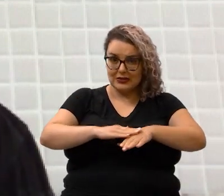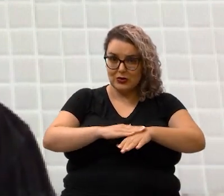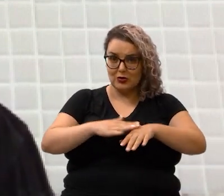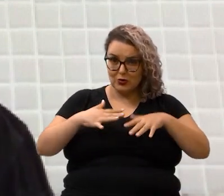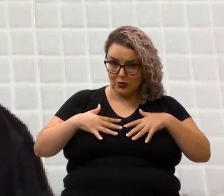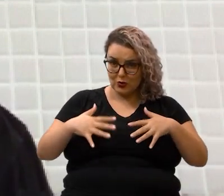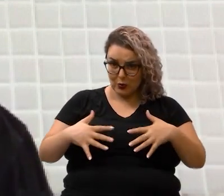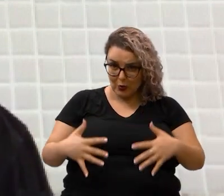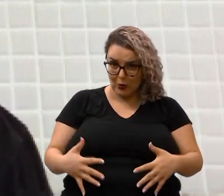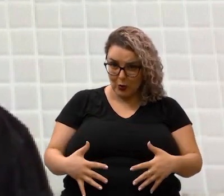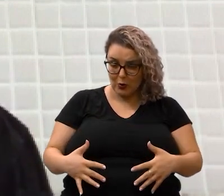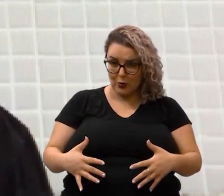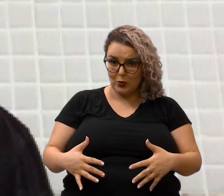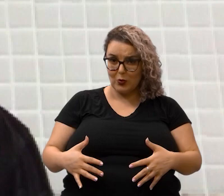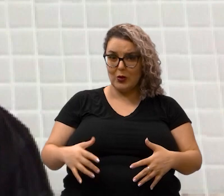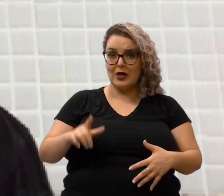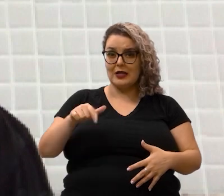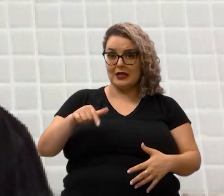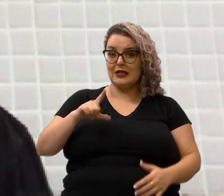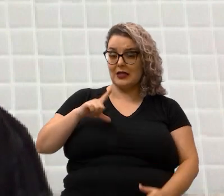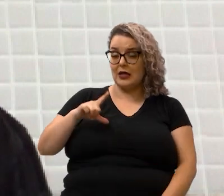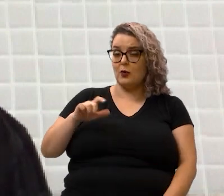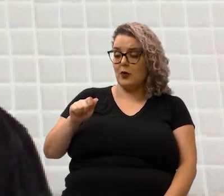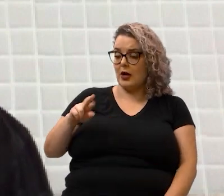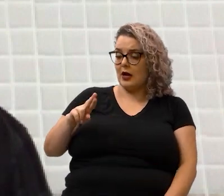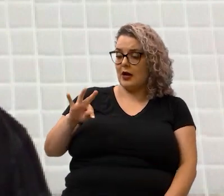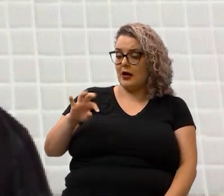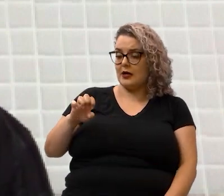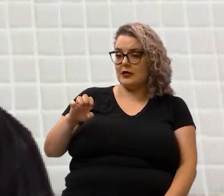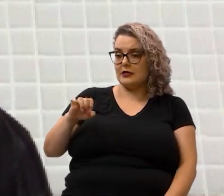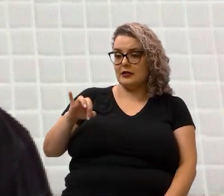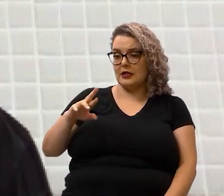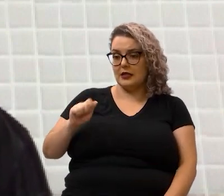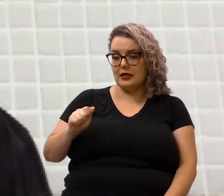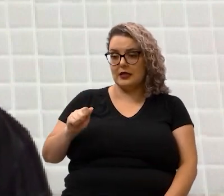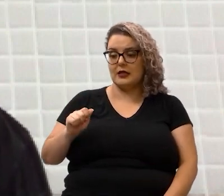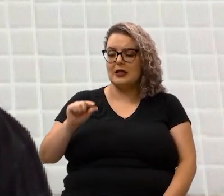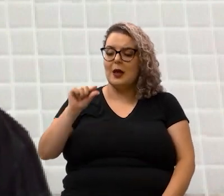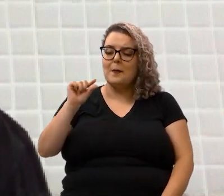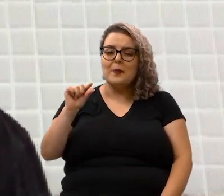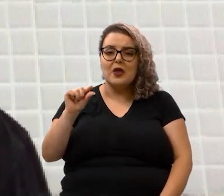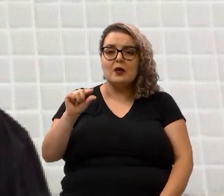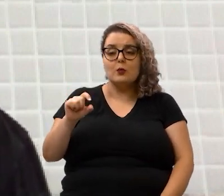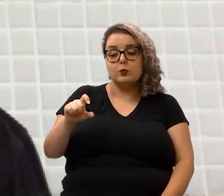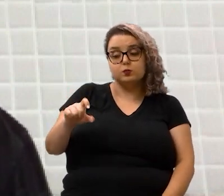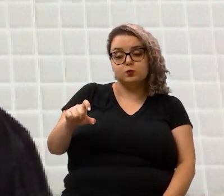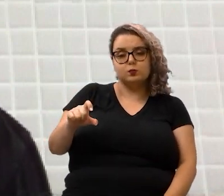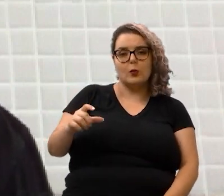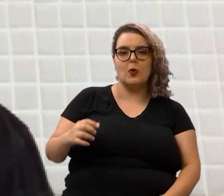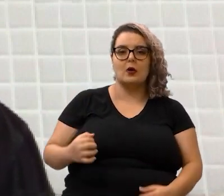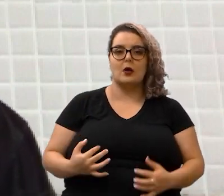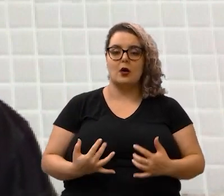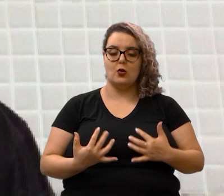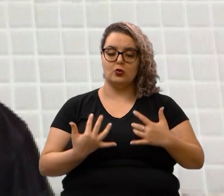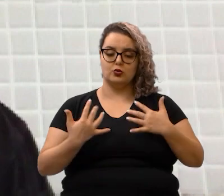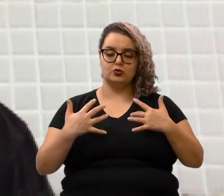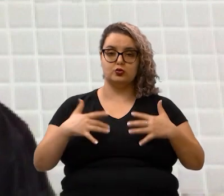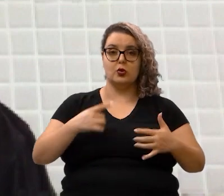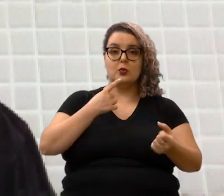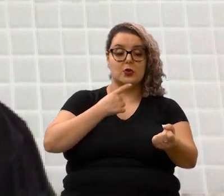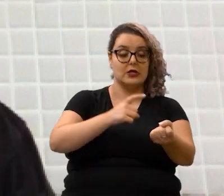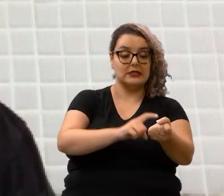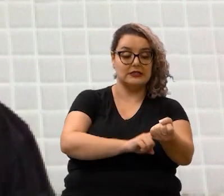tecido no corpo tem uma artéria, tem artérias, arteríolas, artérias pequenas que vão irrigar